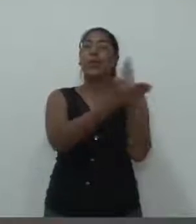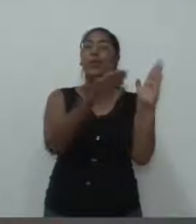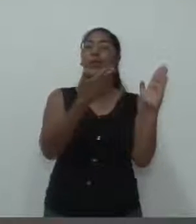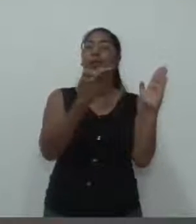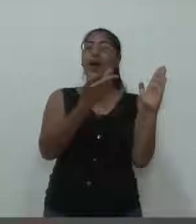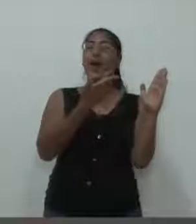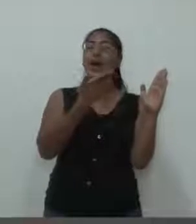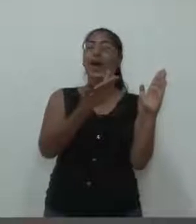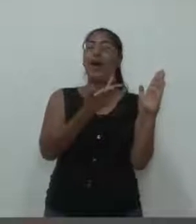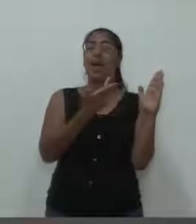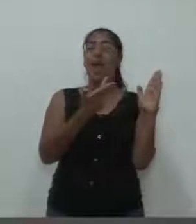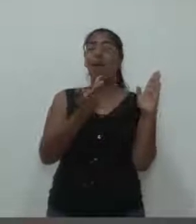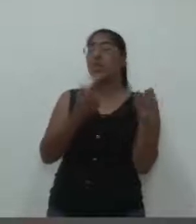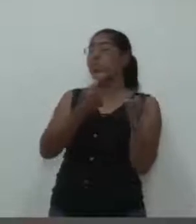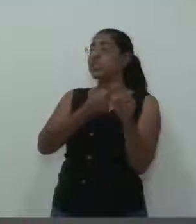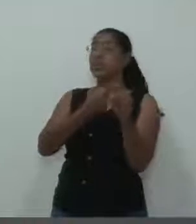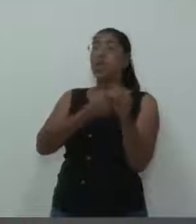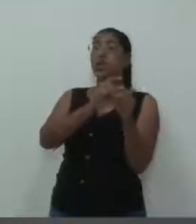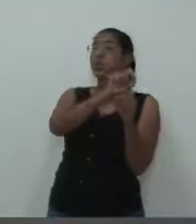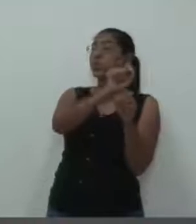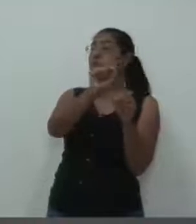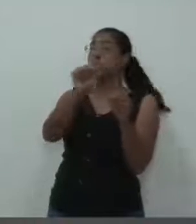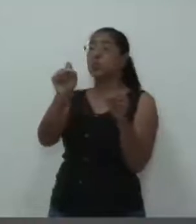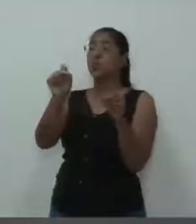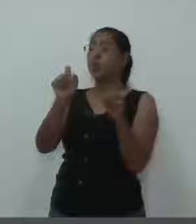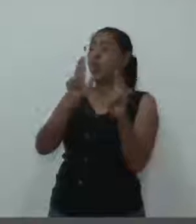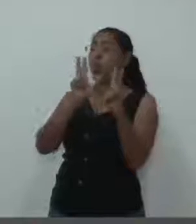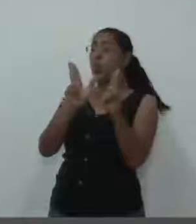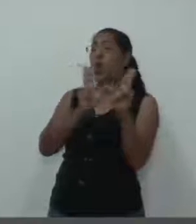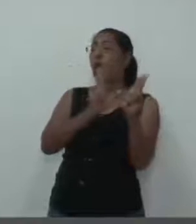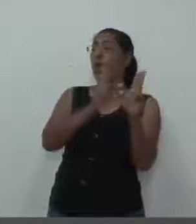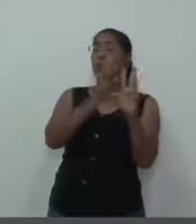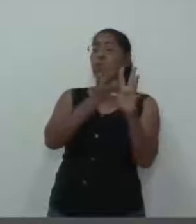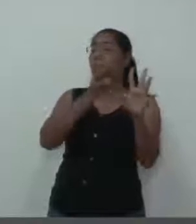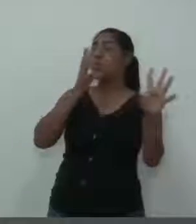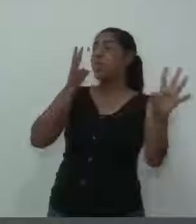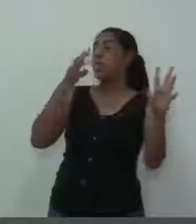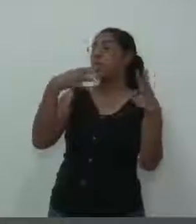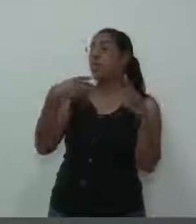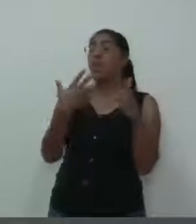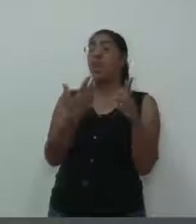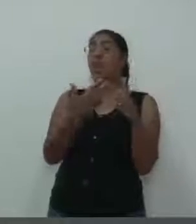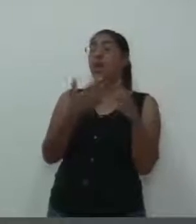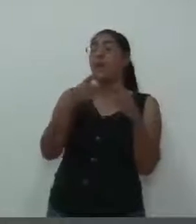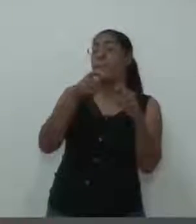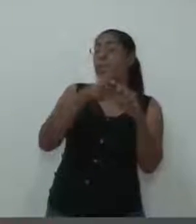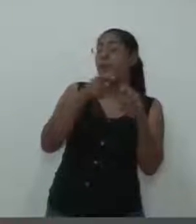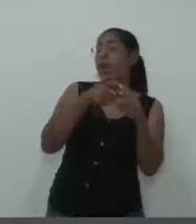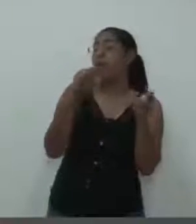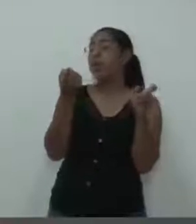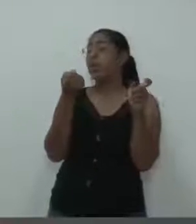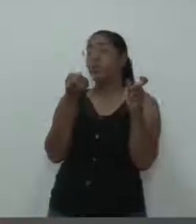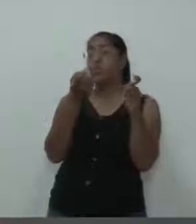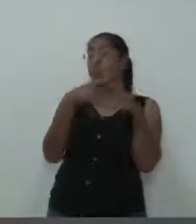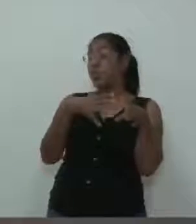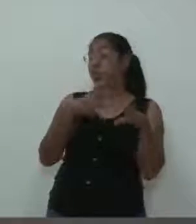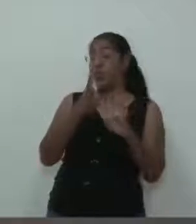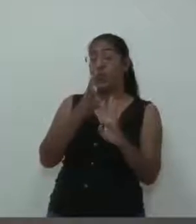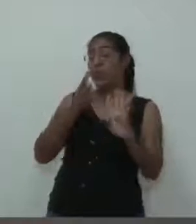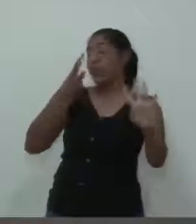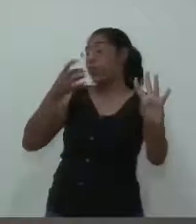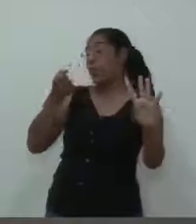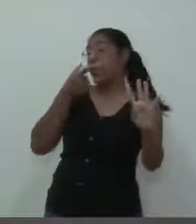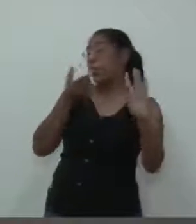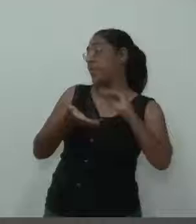mas em todas as cidades da região é assim, tem fila para fazer exame ou falta remédio. Isso é comodismo. A partir do momento que a gente